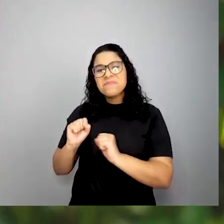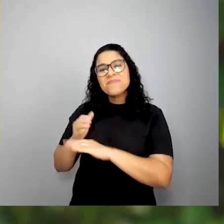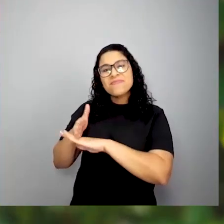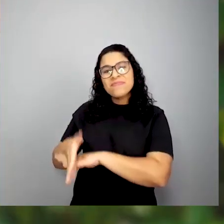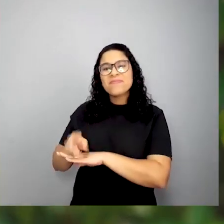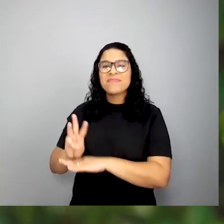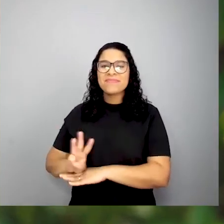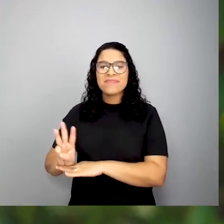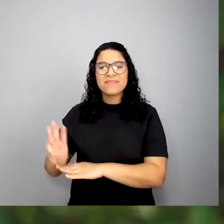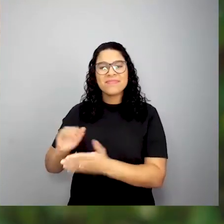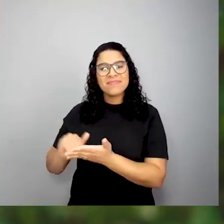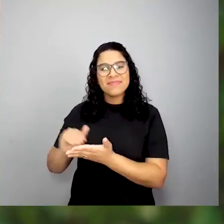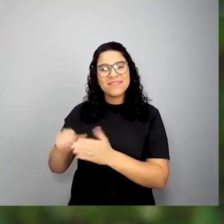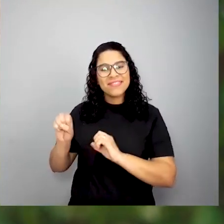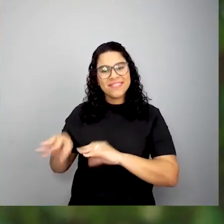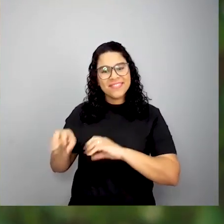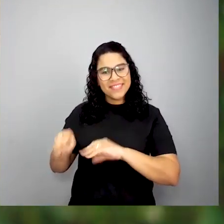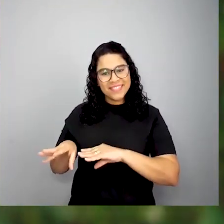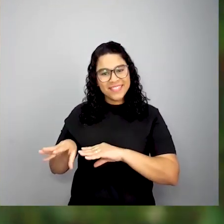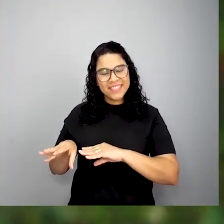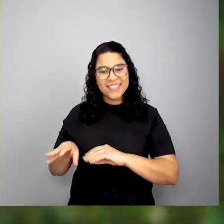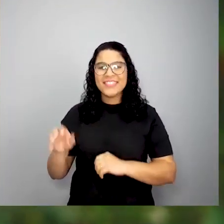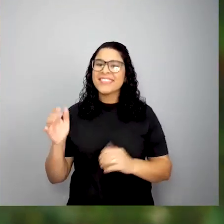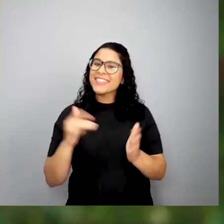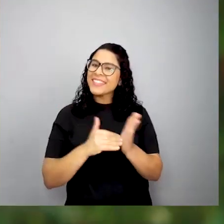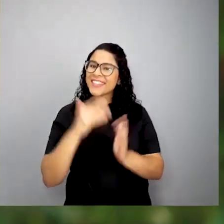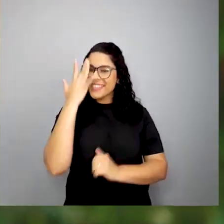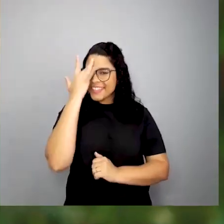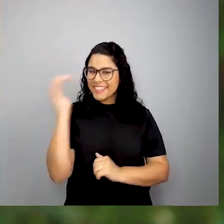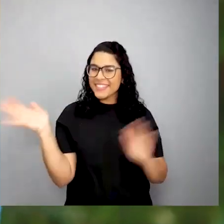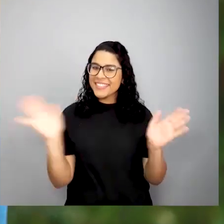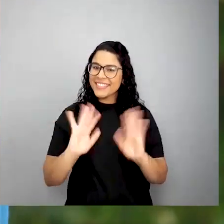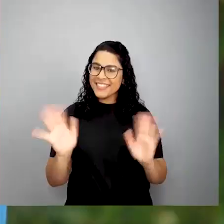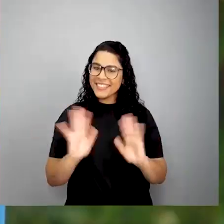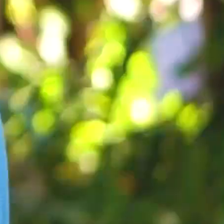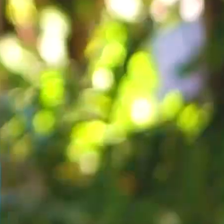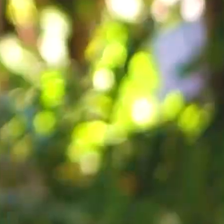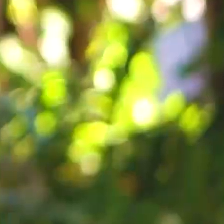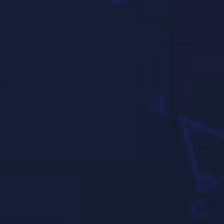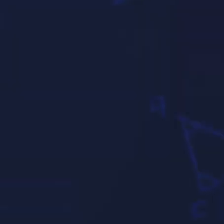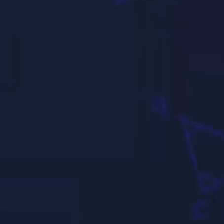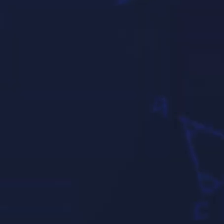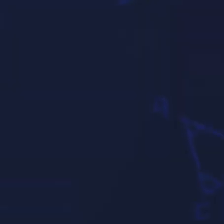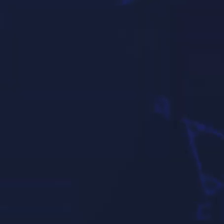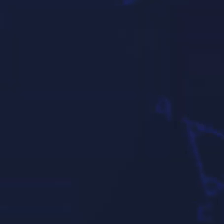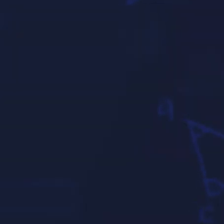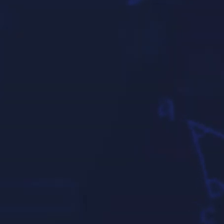coisa, é só acessar o portal da educação. Até amanhã! Tchau, tchau!